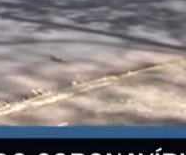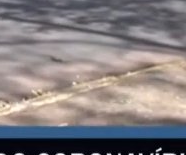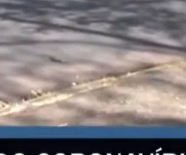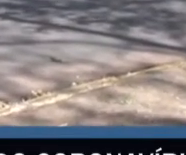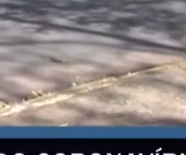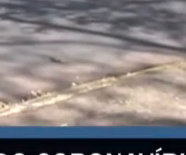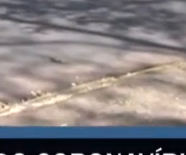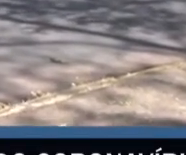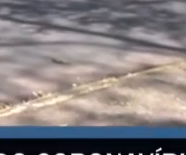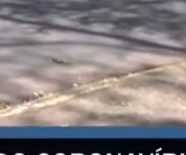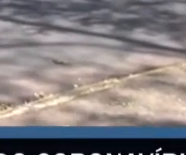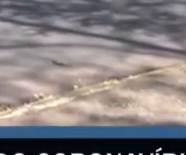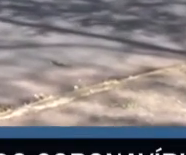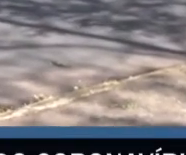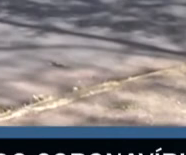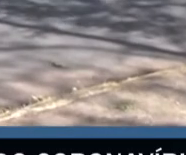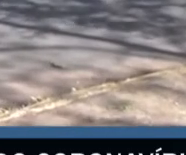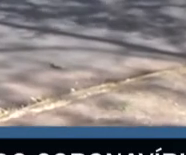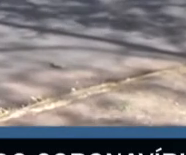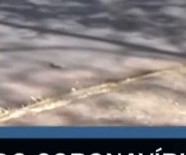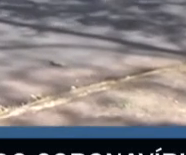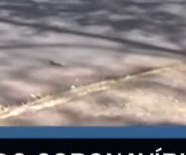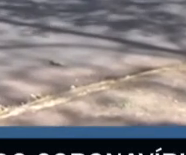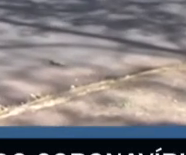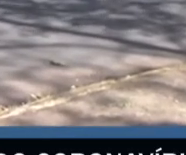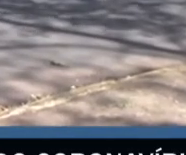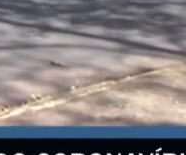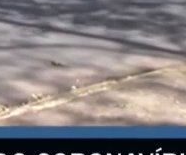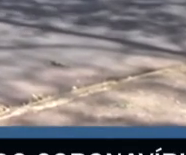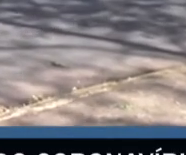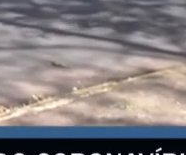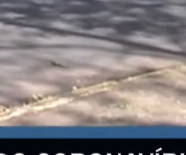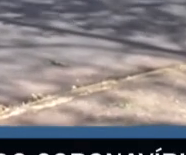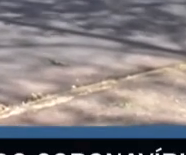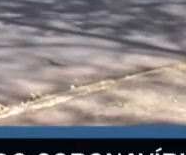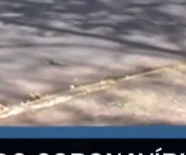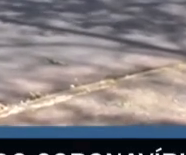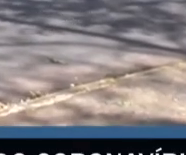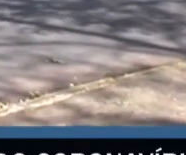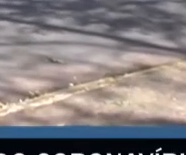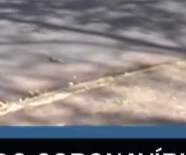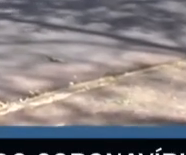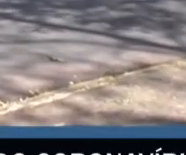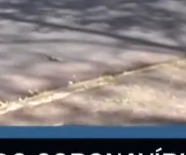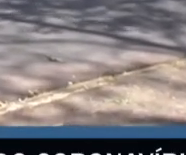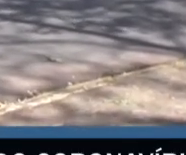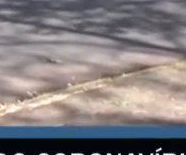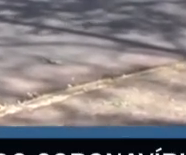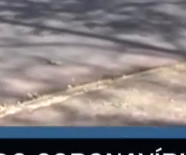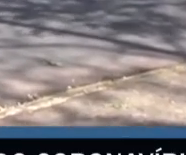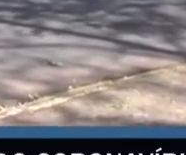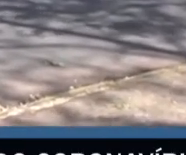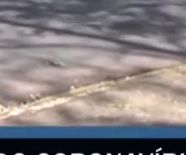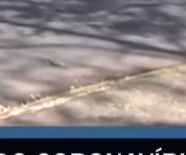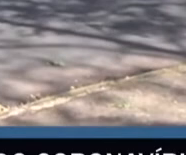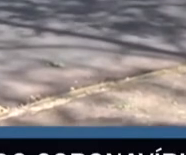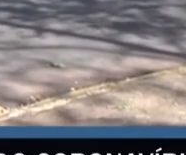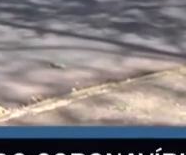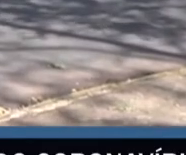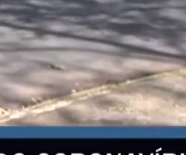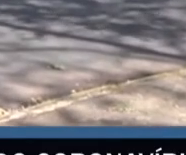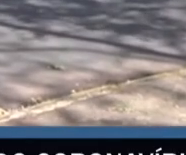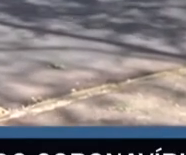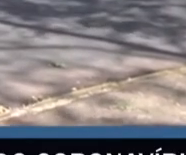15 dias, como é o caso de Três Lagoas. Outras 31 cidades melhoraram e 15